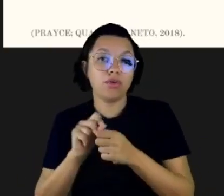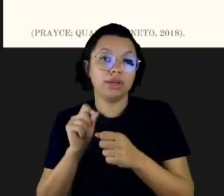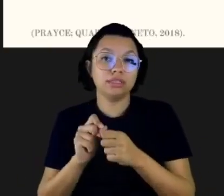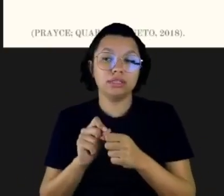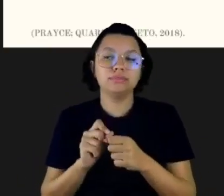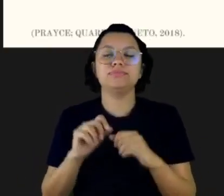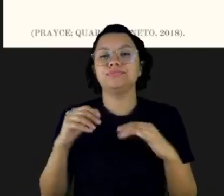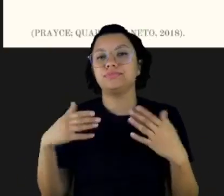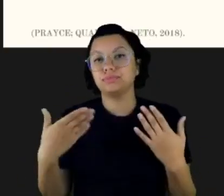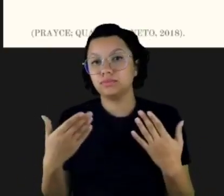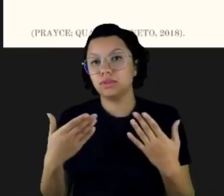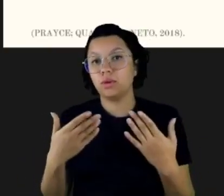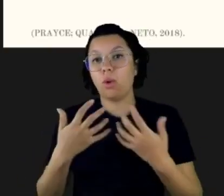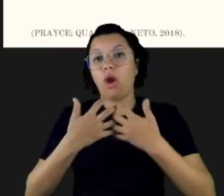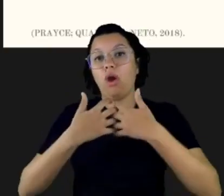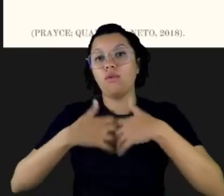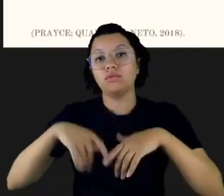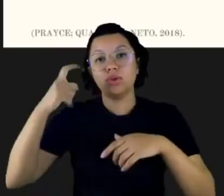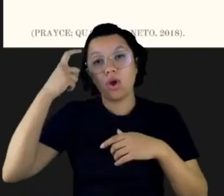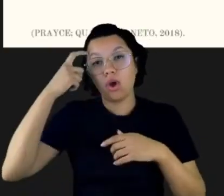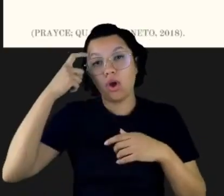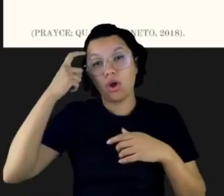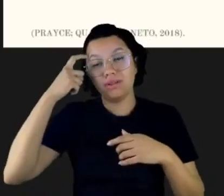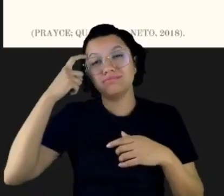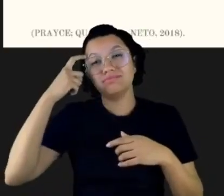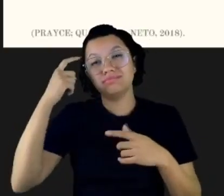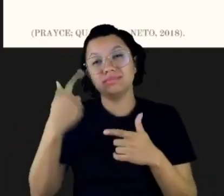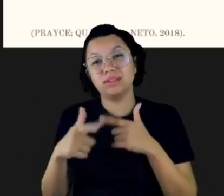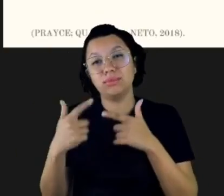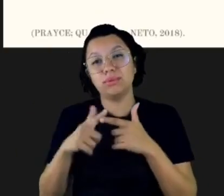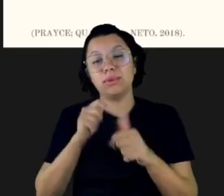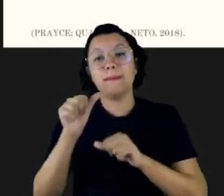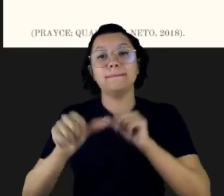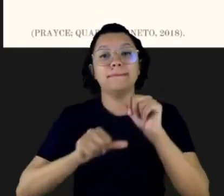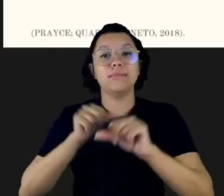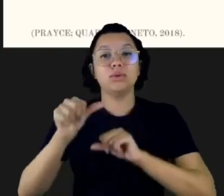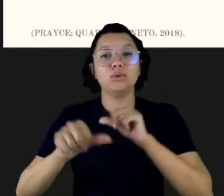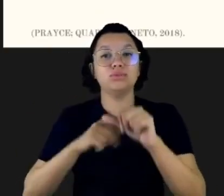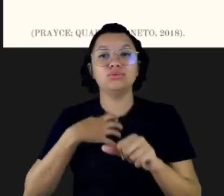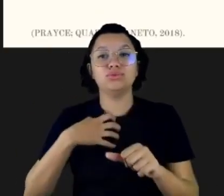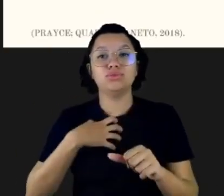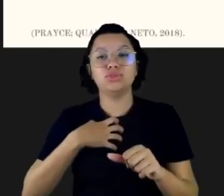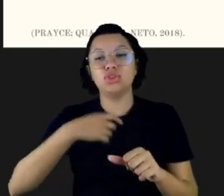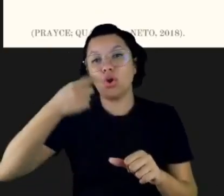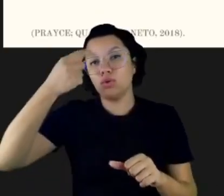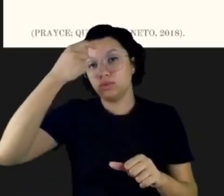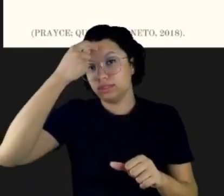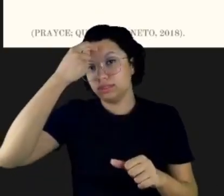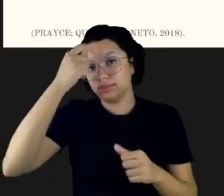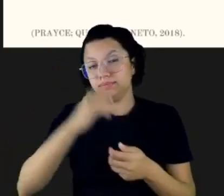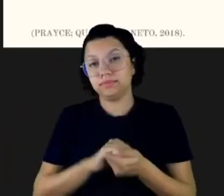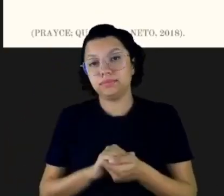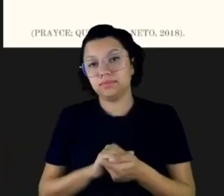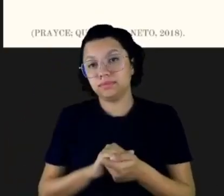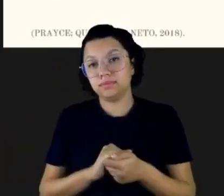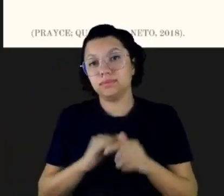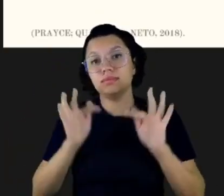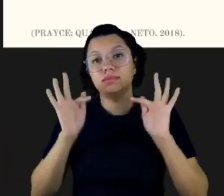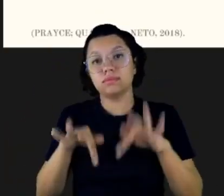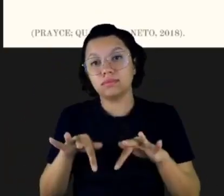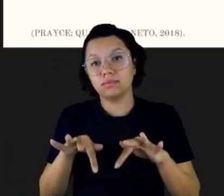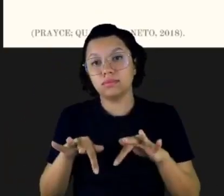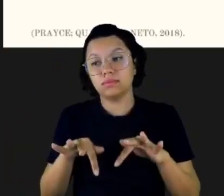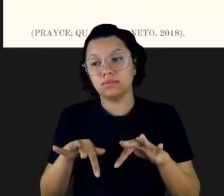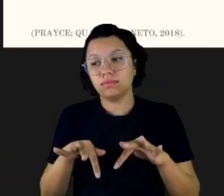estar comprometida, altera o estado de consciência e, por último, o déficit